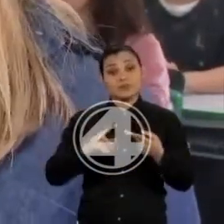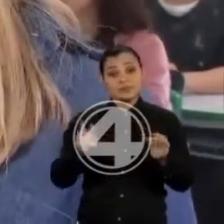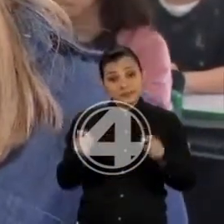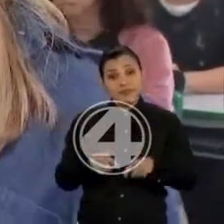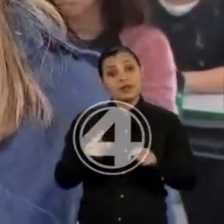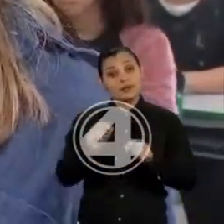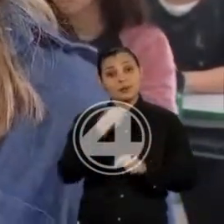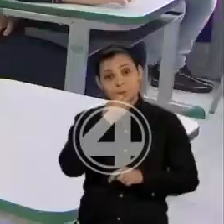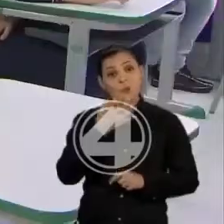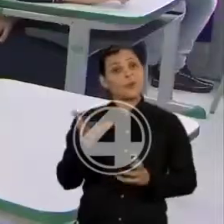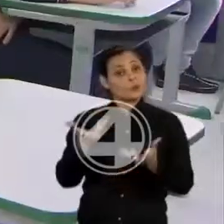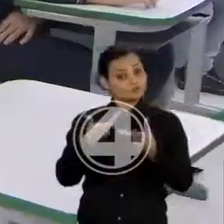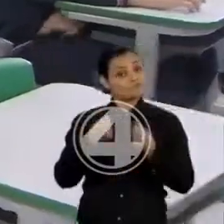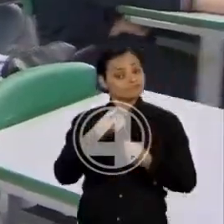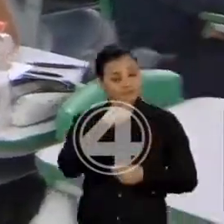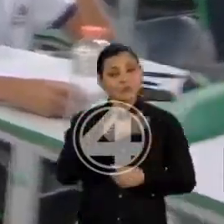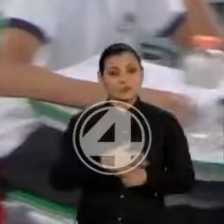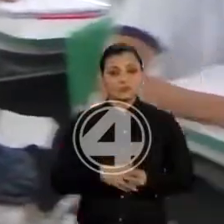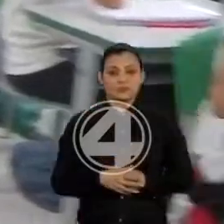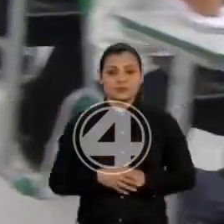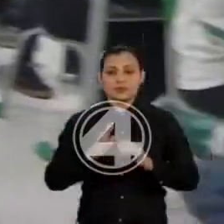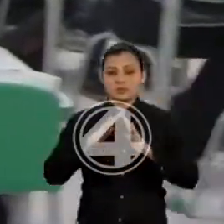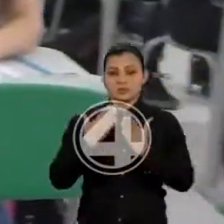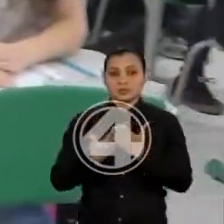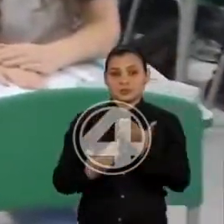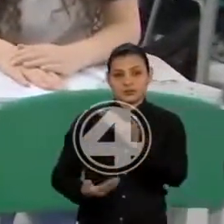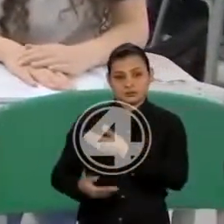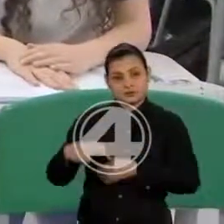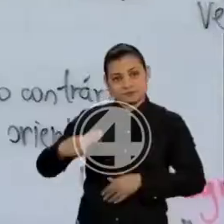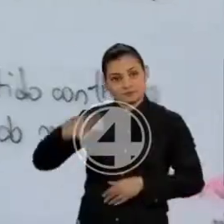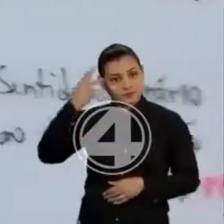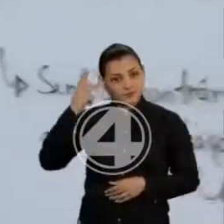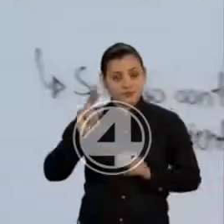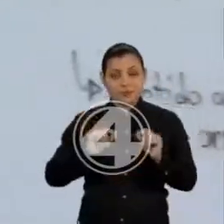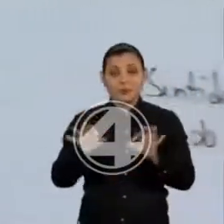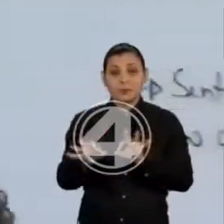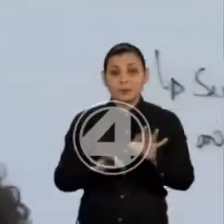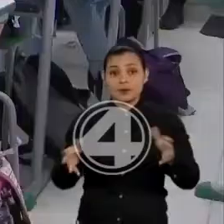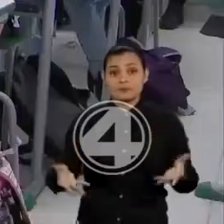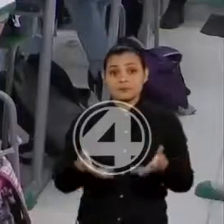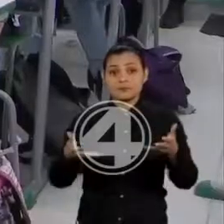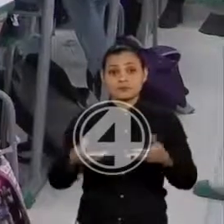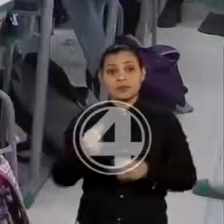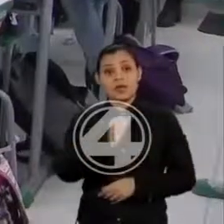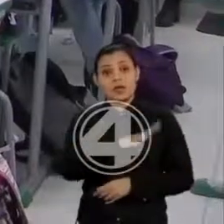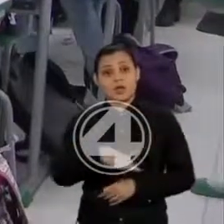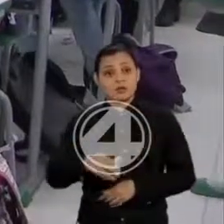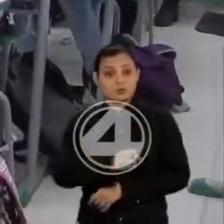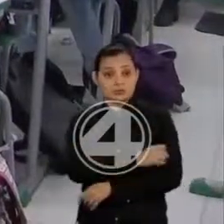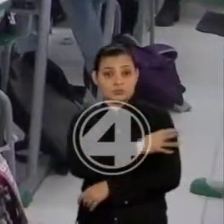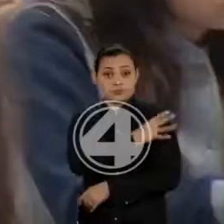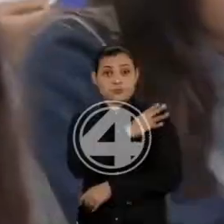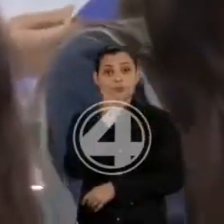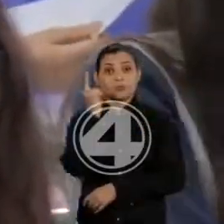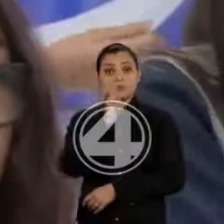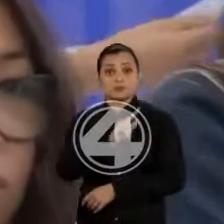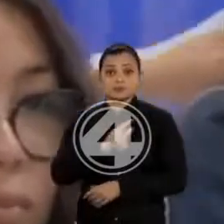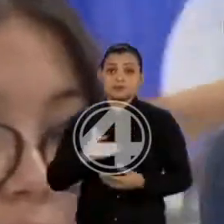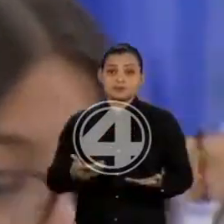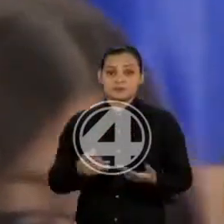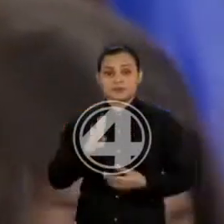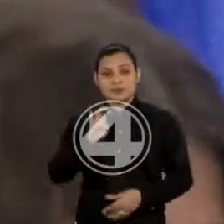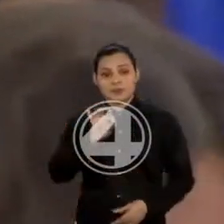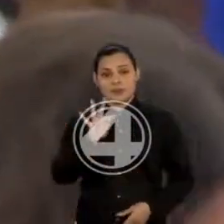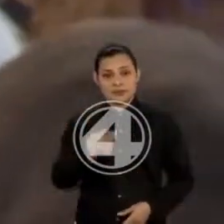e faz muita diferença. Esta escola municipal de São Paulo prepara os alunos do ensino fundamental para o vestibulinho. A